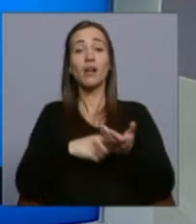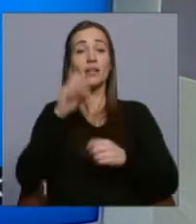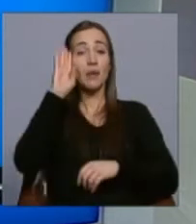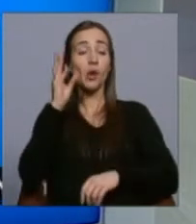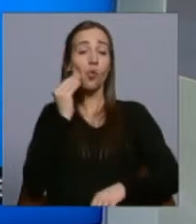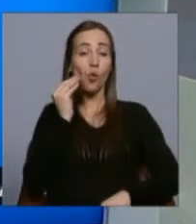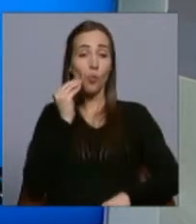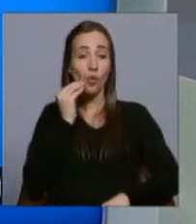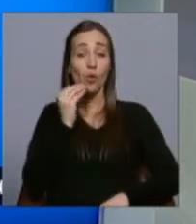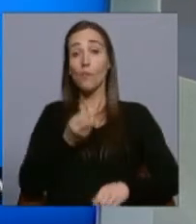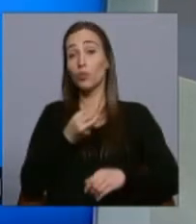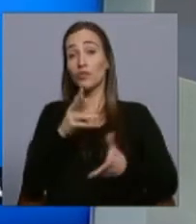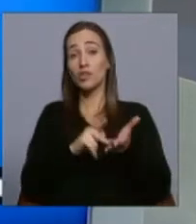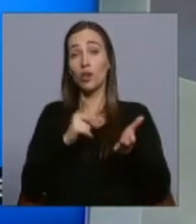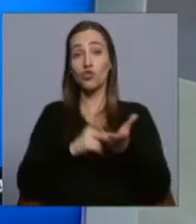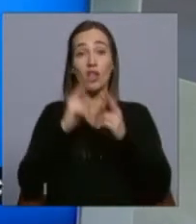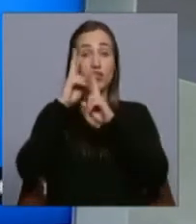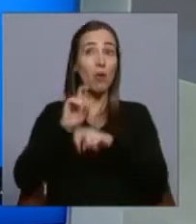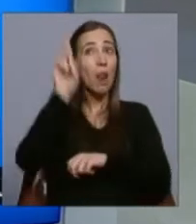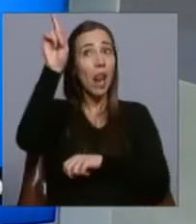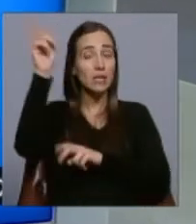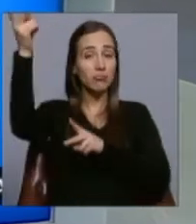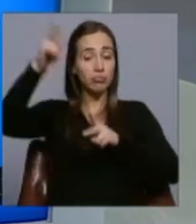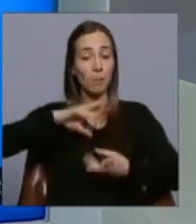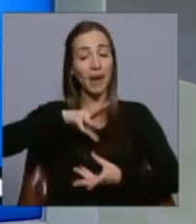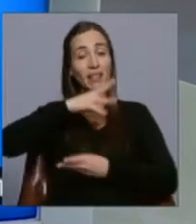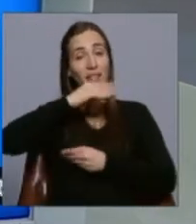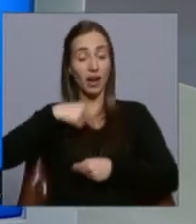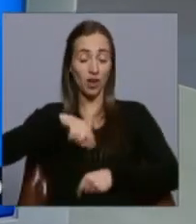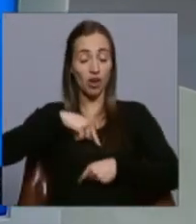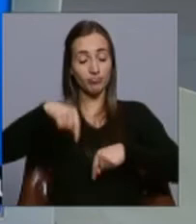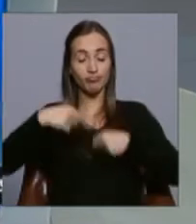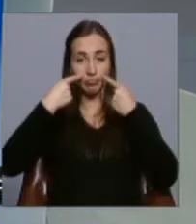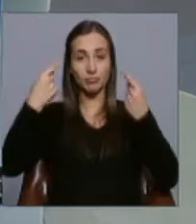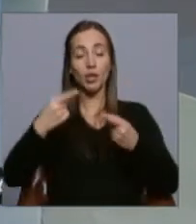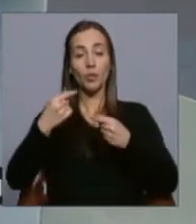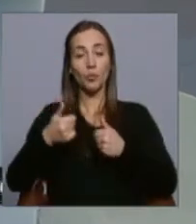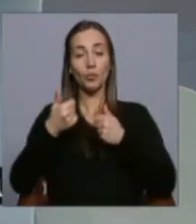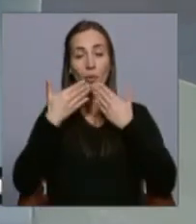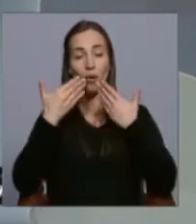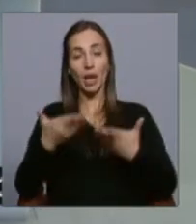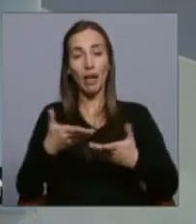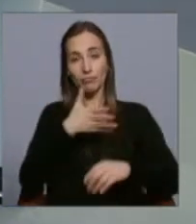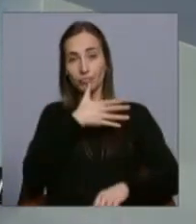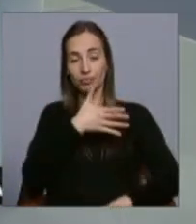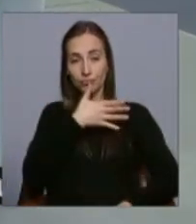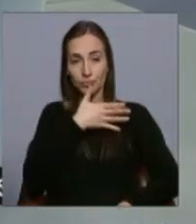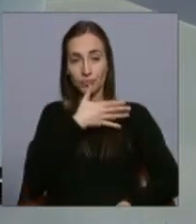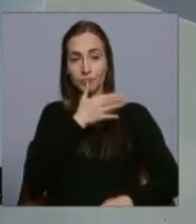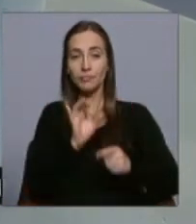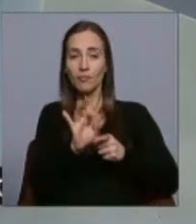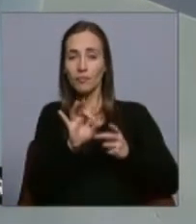essa transferência de tecnologia do espaço para Cá a estaremos Terra para documentar. não é? Muito bem. Miguel, obrigado. Aqui ficaram, de facto, hoje